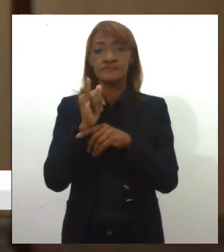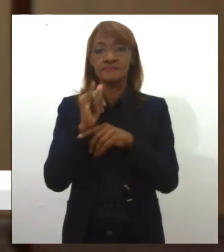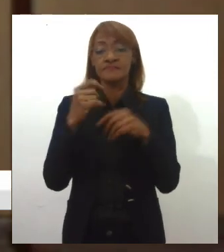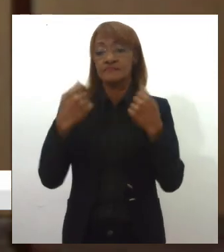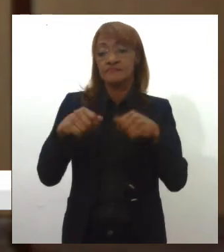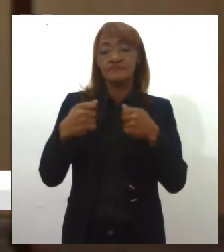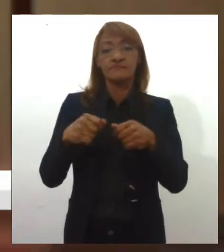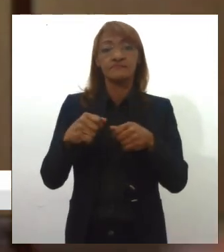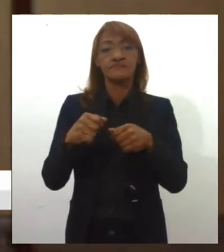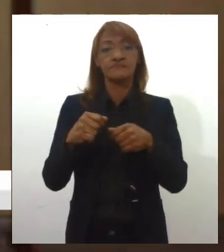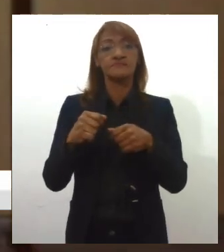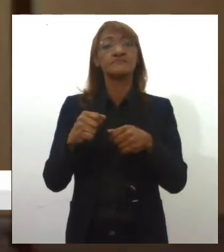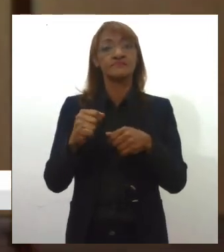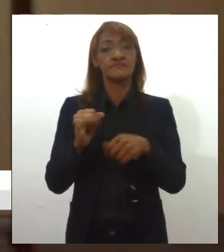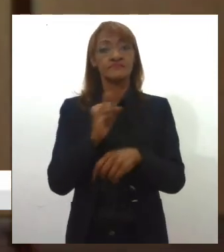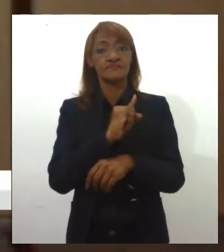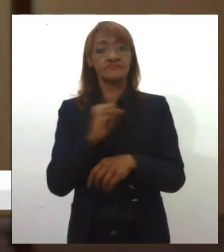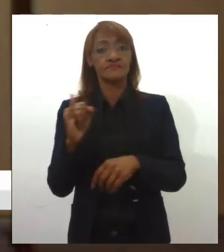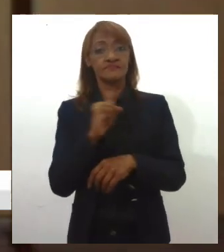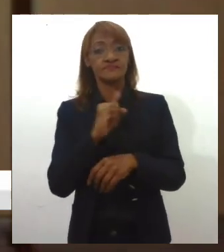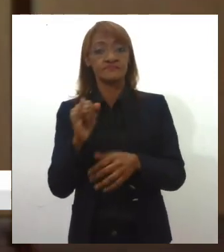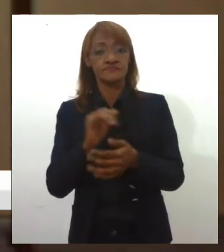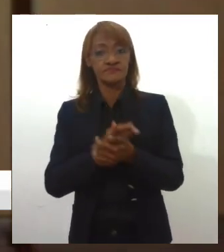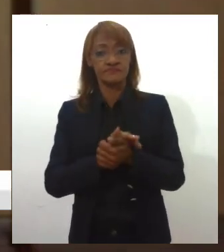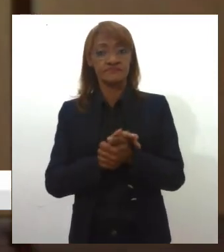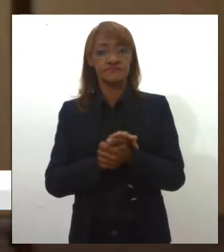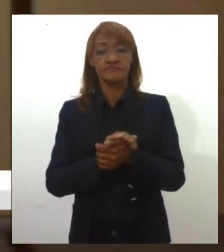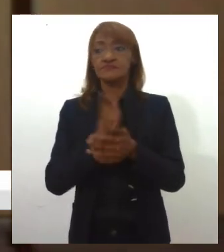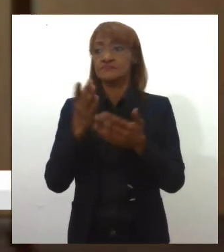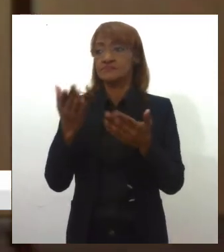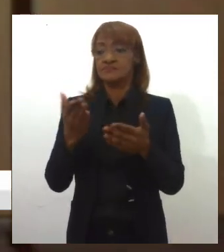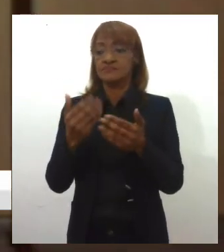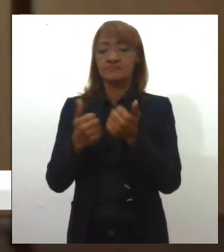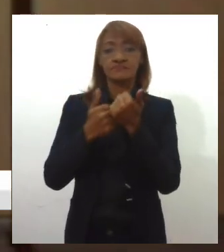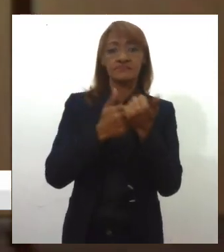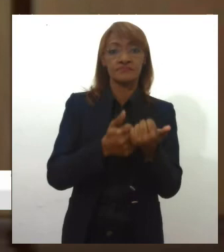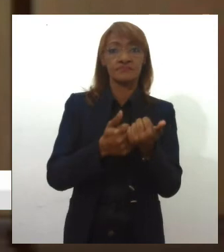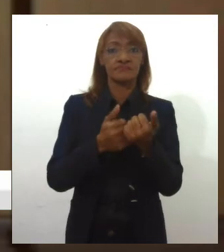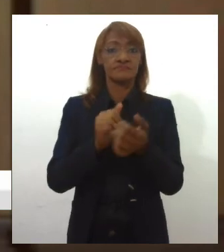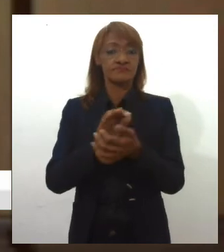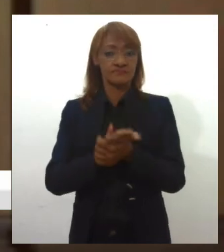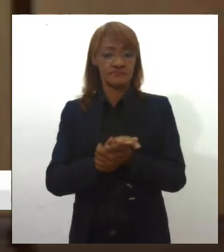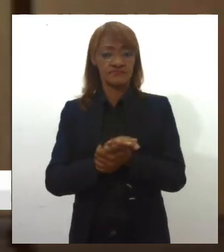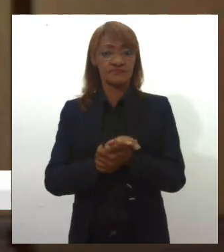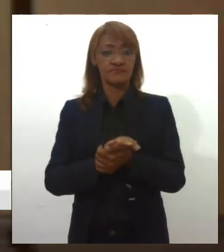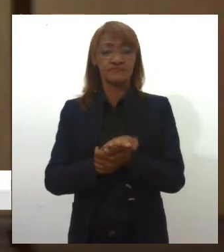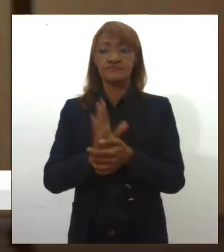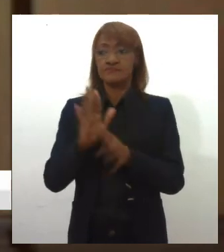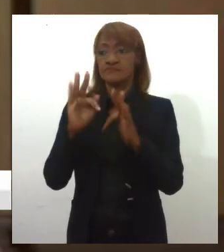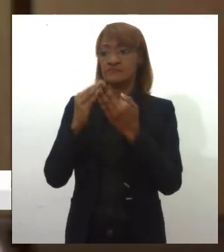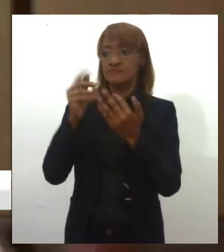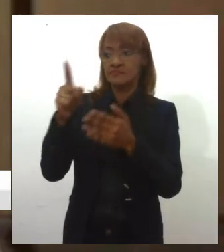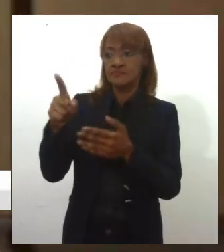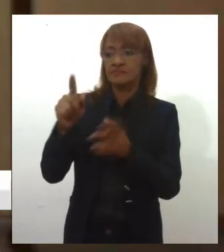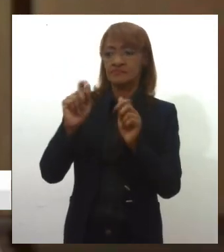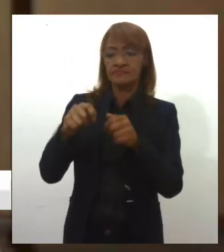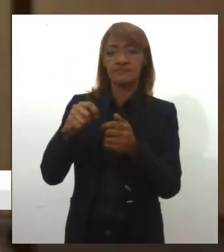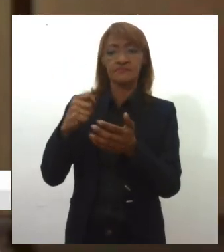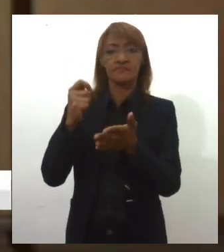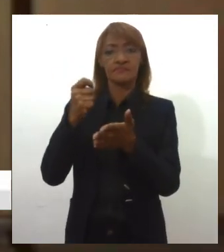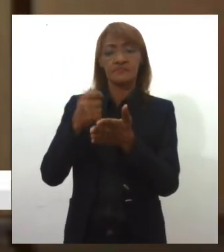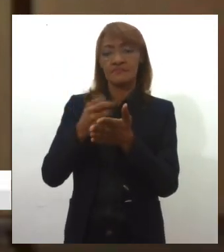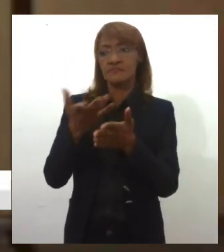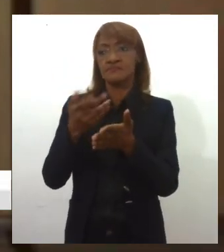tutor, uhum. né? Que não é o pai, não é a mãe, é alguém que pode ser contratado por essa família para fazer uma